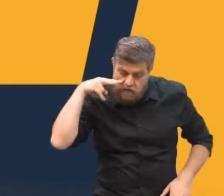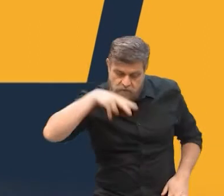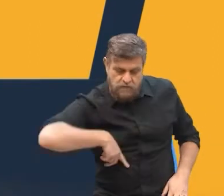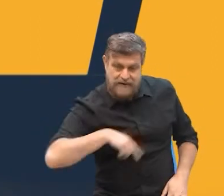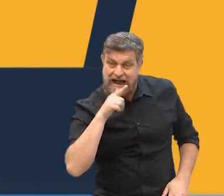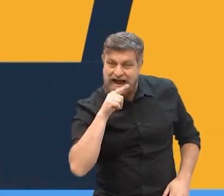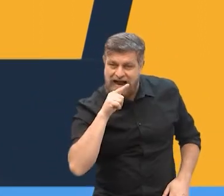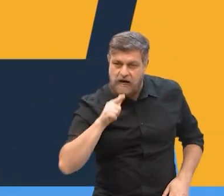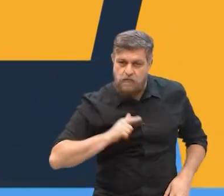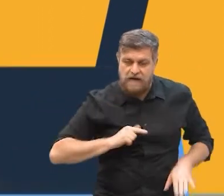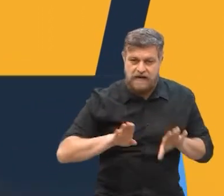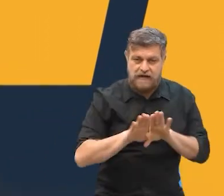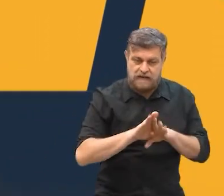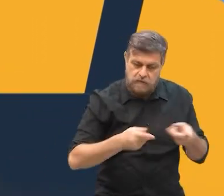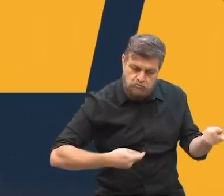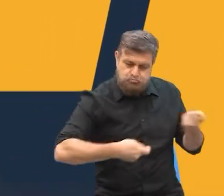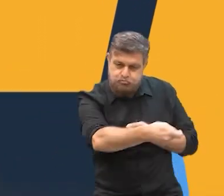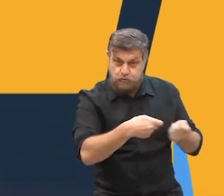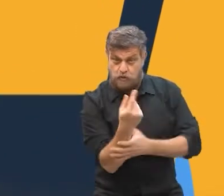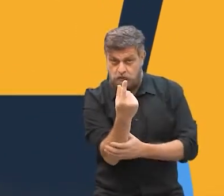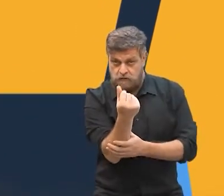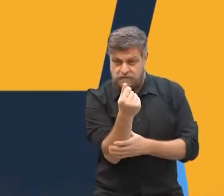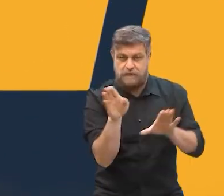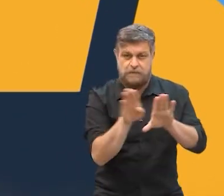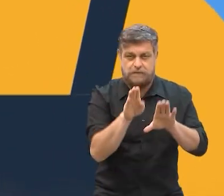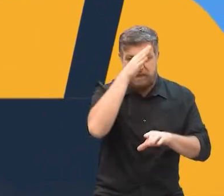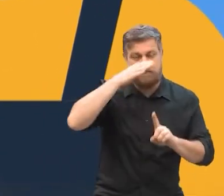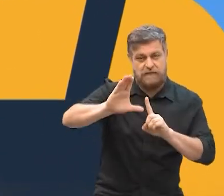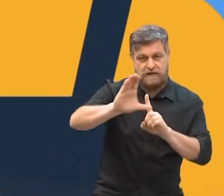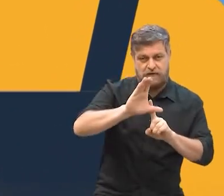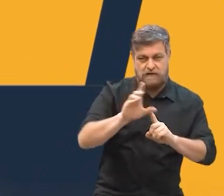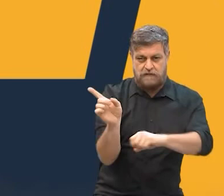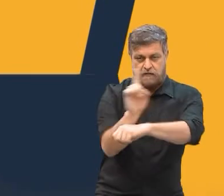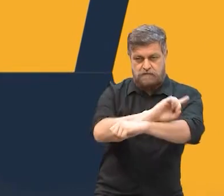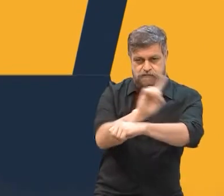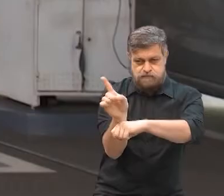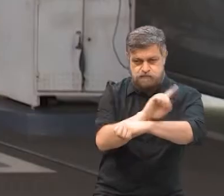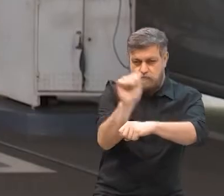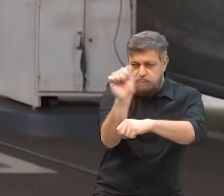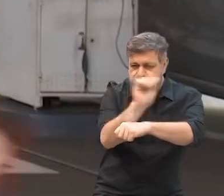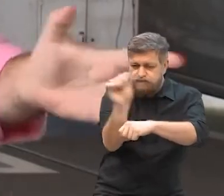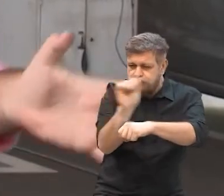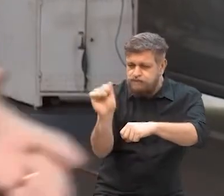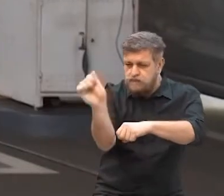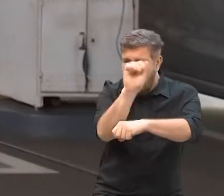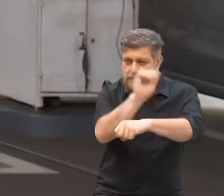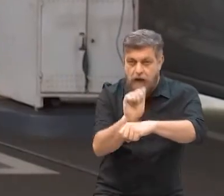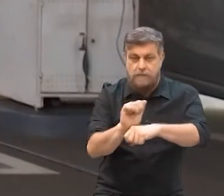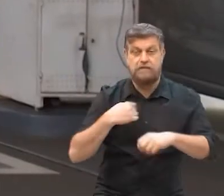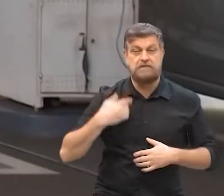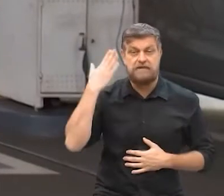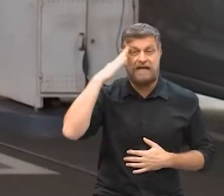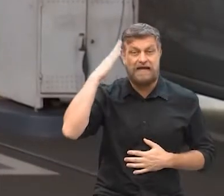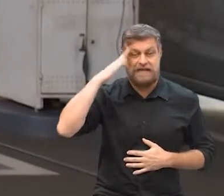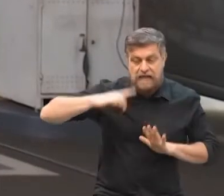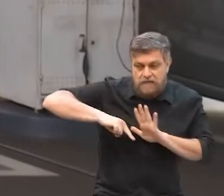recolher o pagamento e fornecer o troco aos clientes e limpar para-brisas de carros. Bom, e para a gente entender um pouquinho